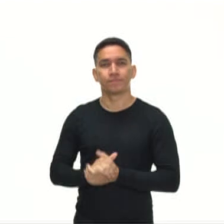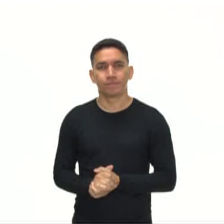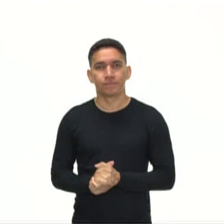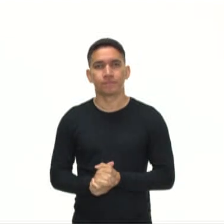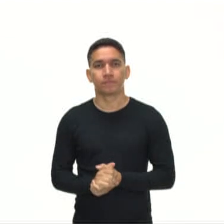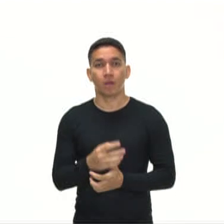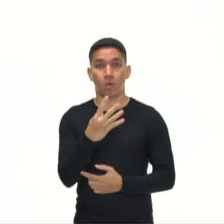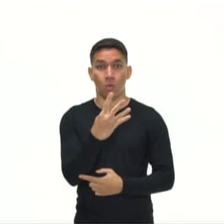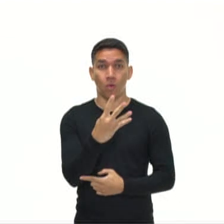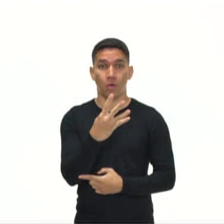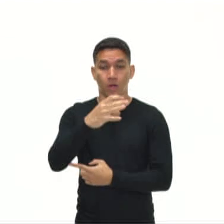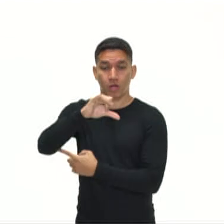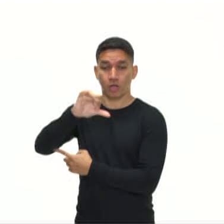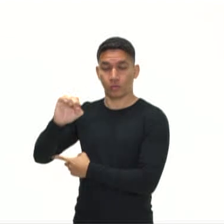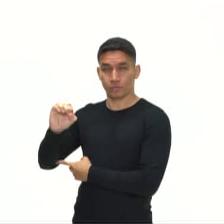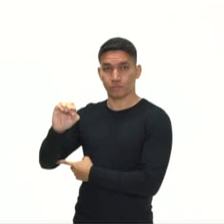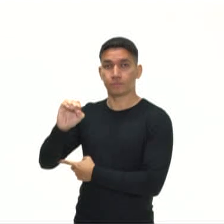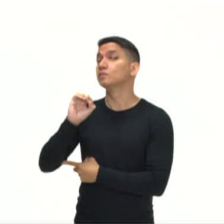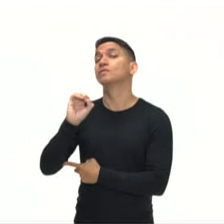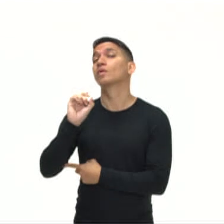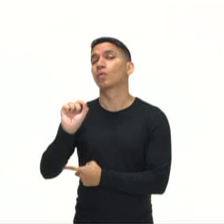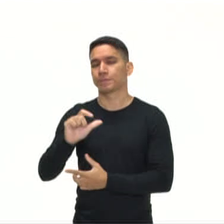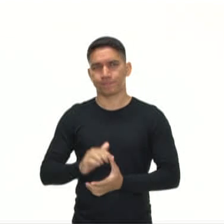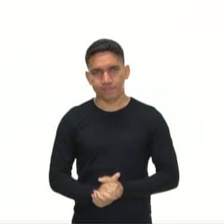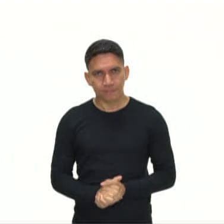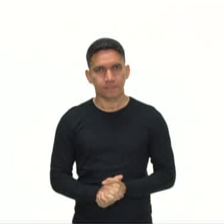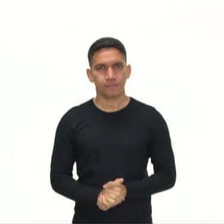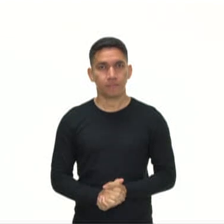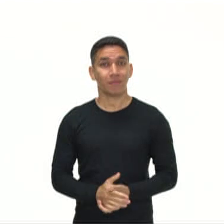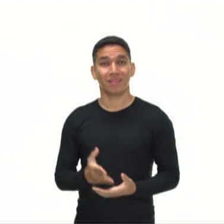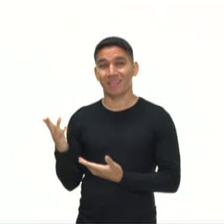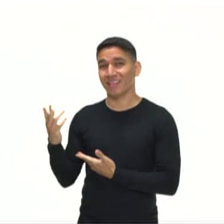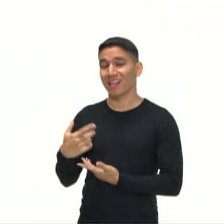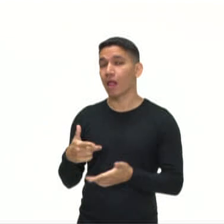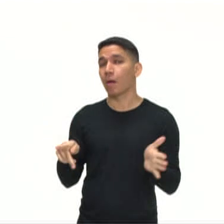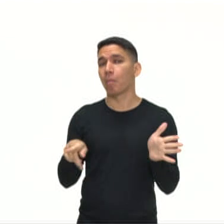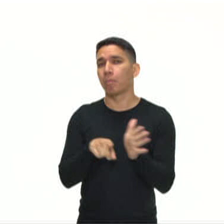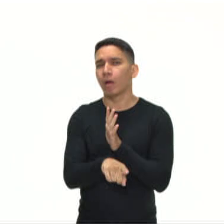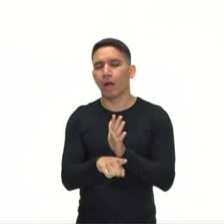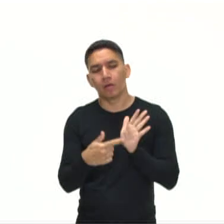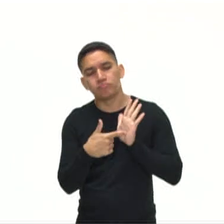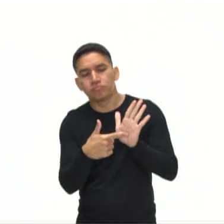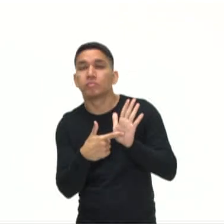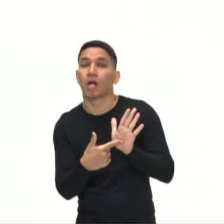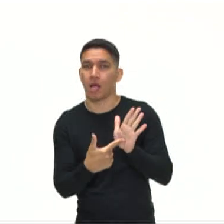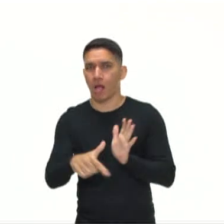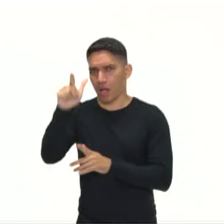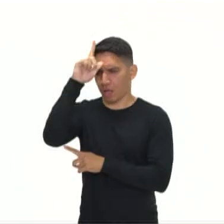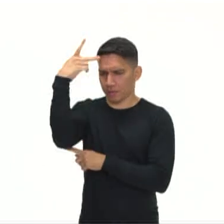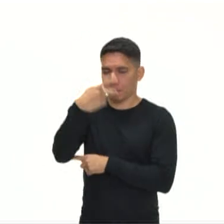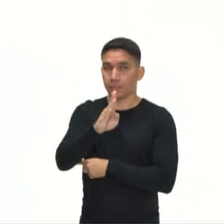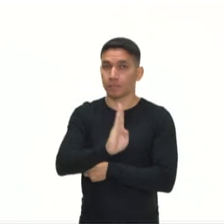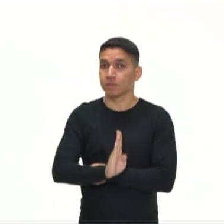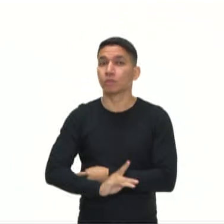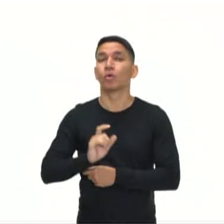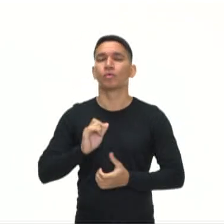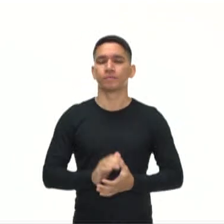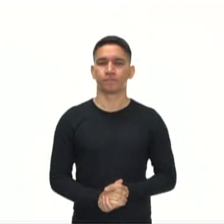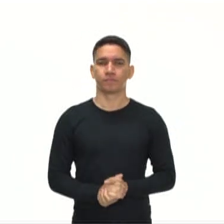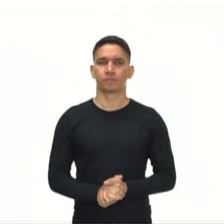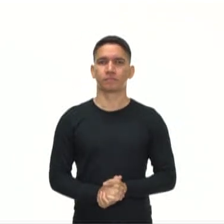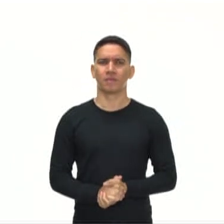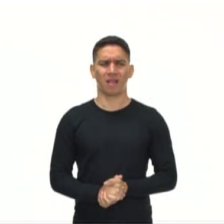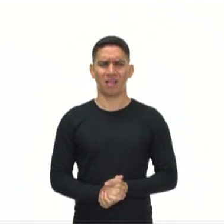PL 490. Aqui a gente tem uma matéria de uma revista alemã no Brasil que diz: desrespeito